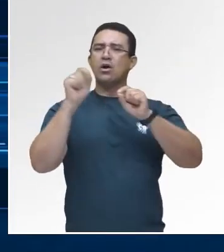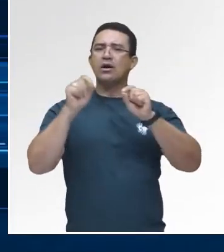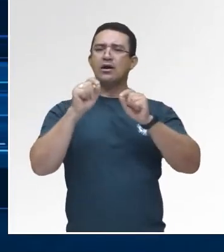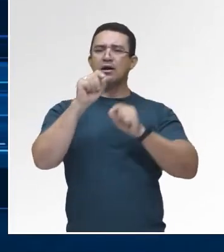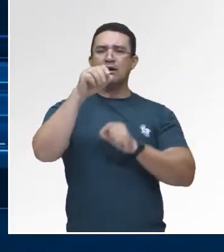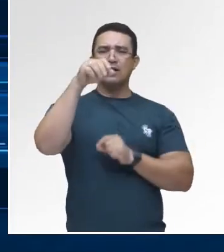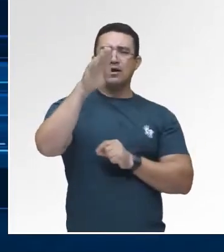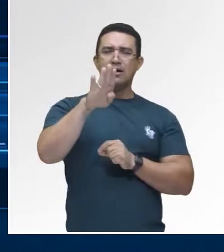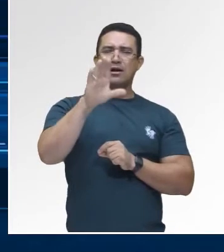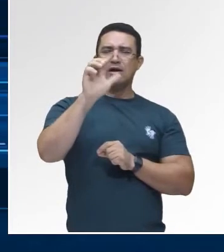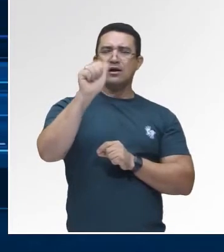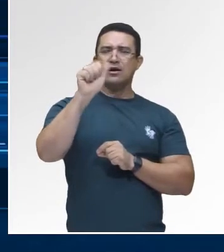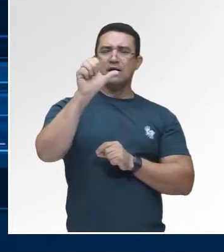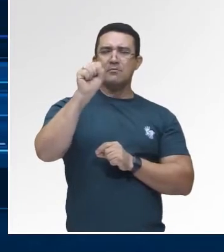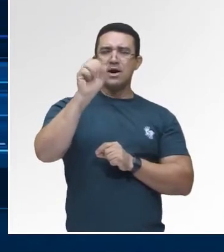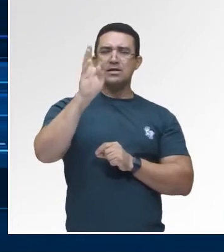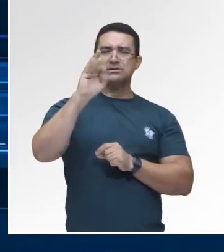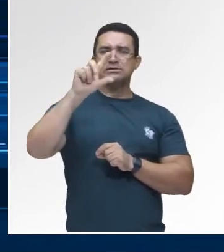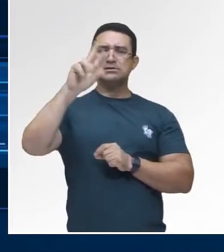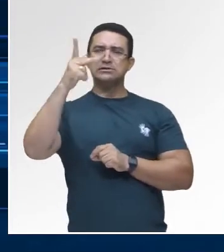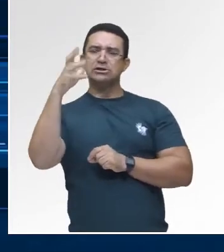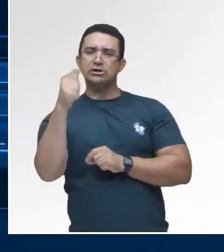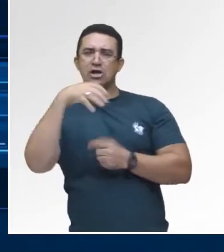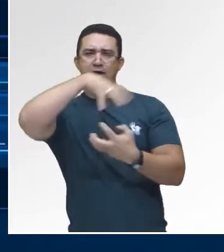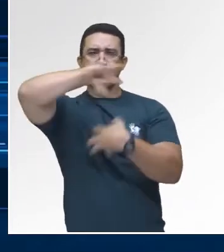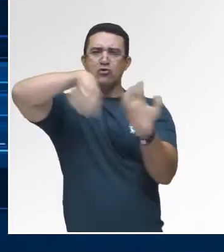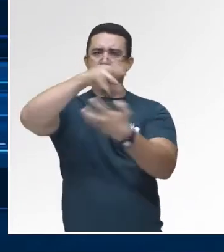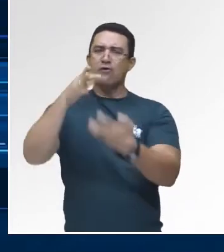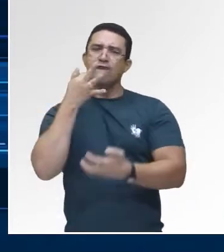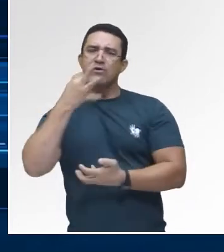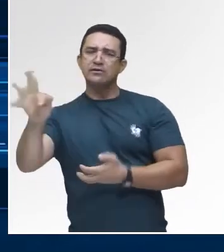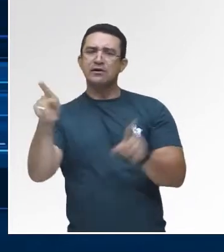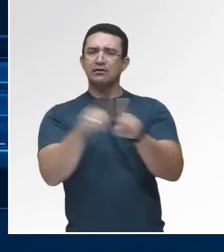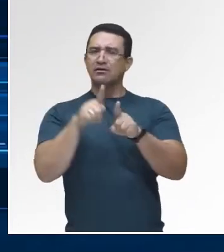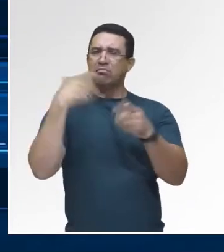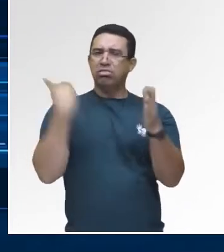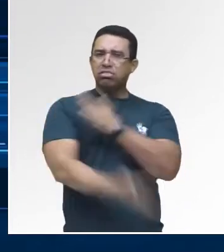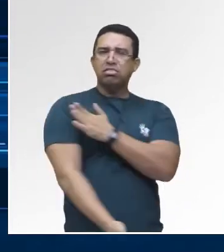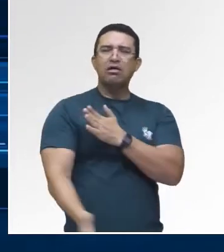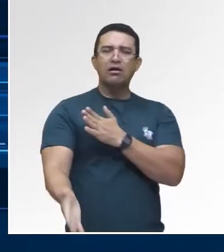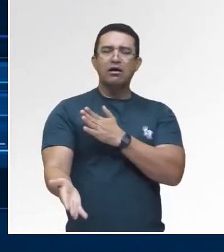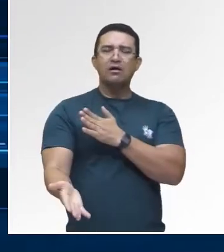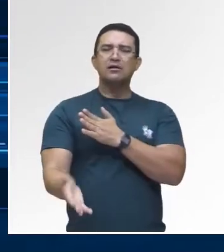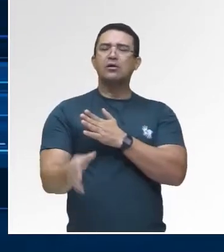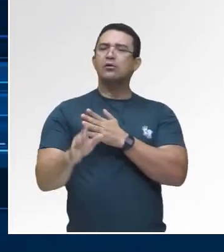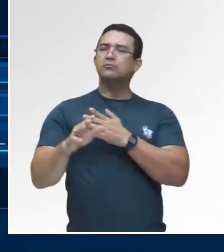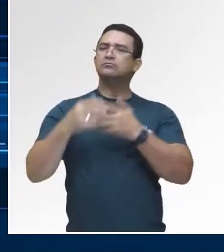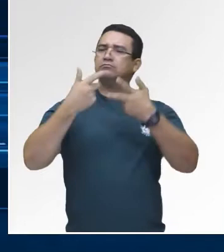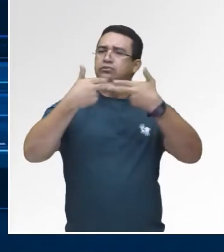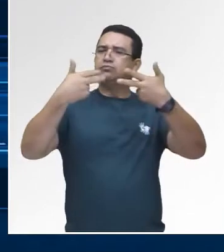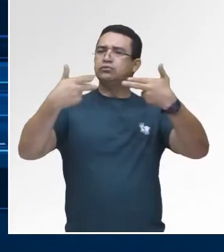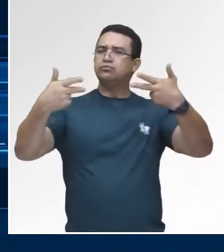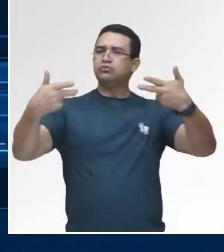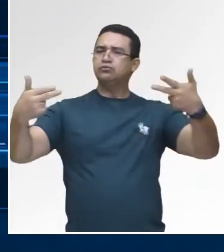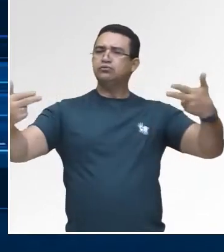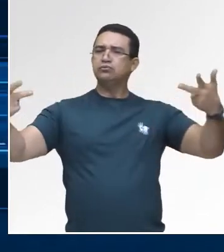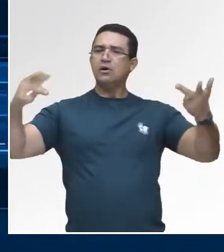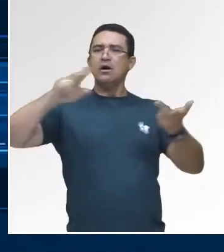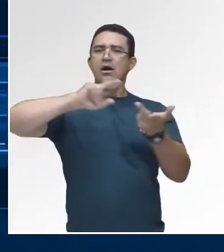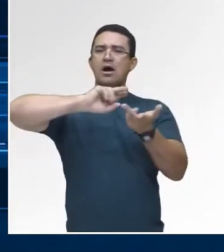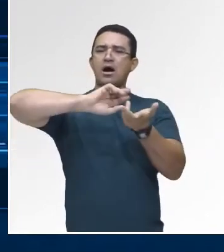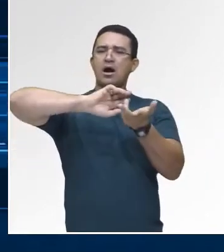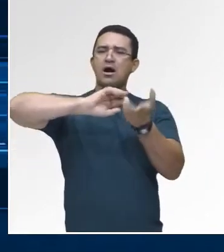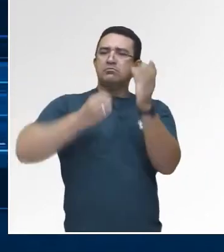Bastilha na Revolução Francesa. Muito bem, são características que estão ocorrendo e como está ocorrendo